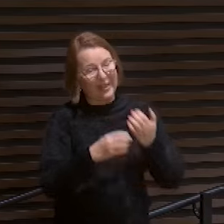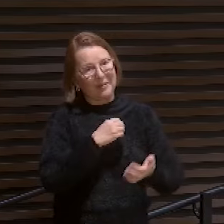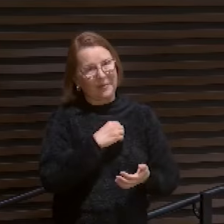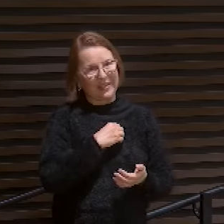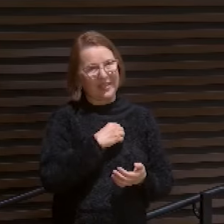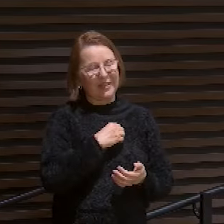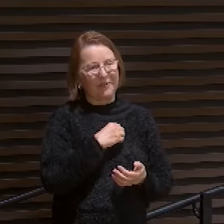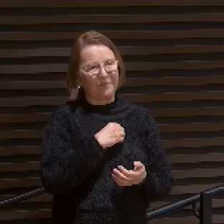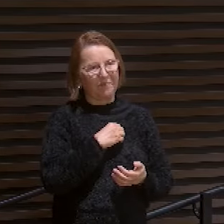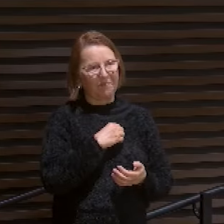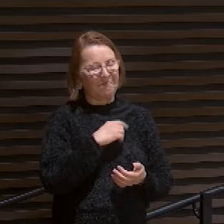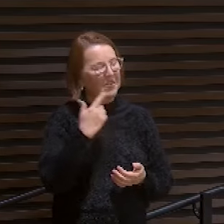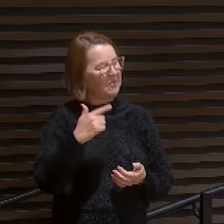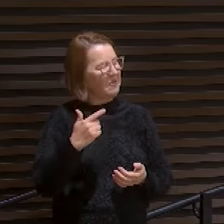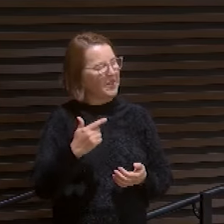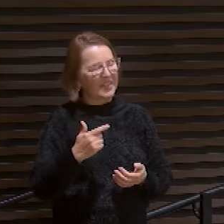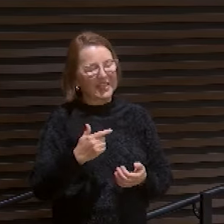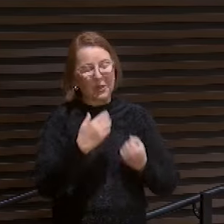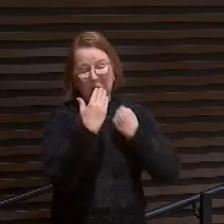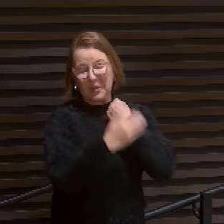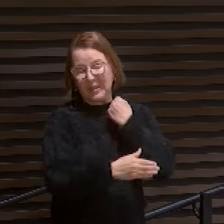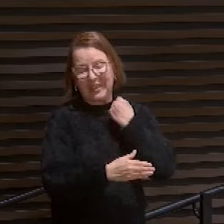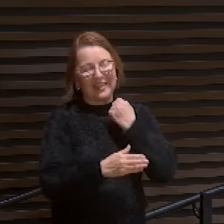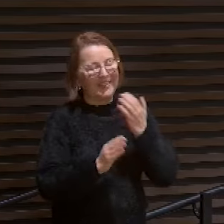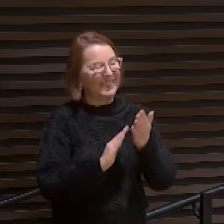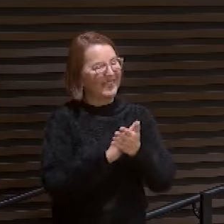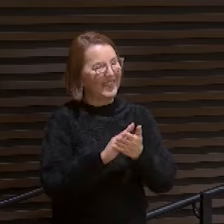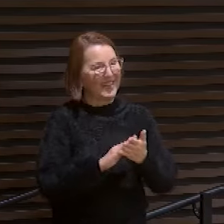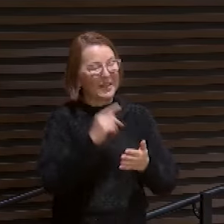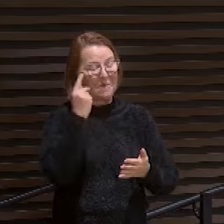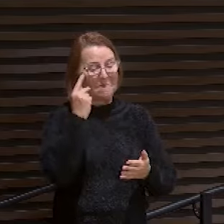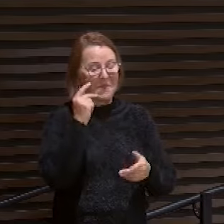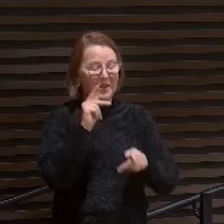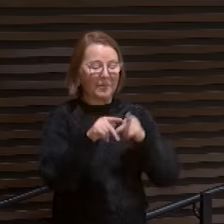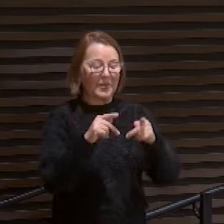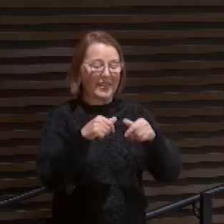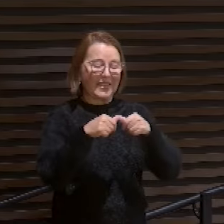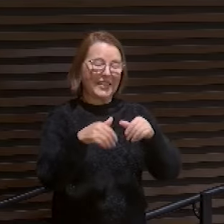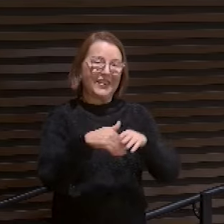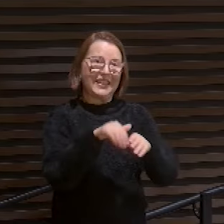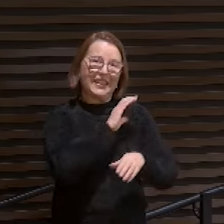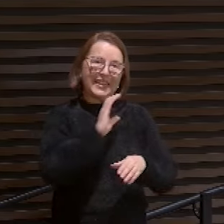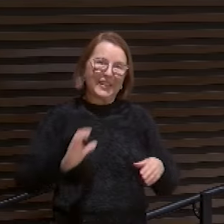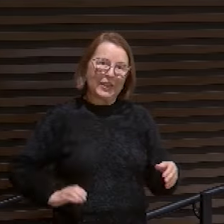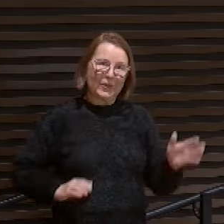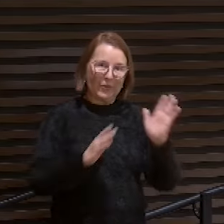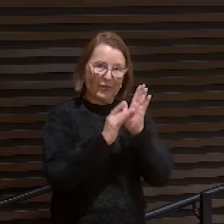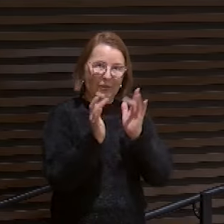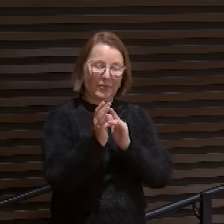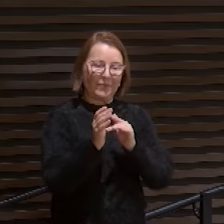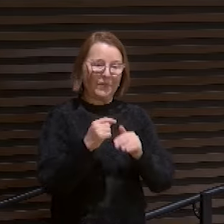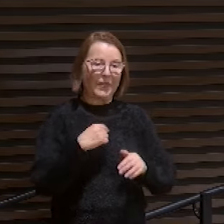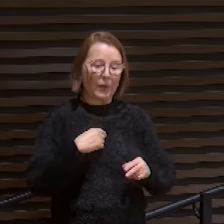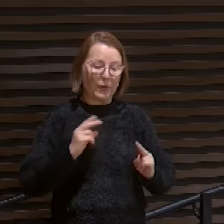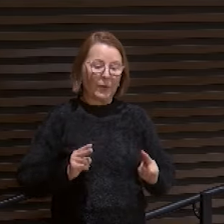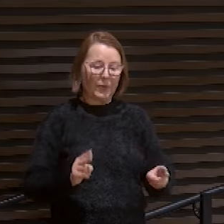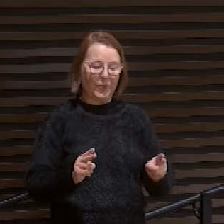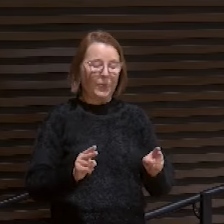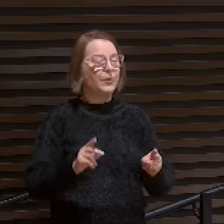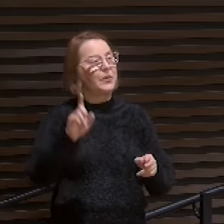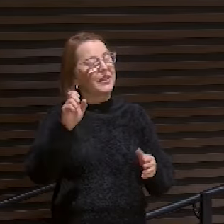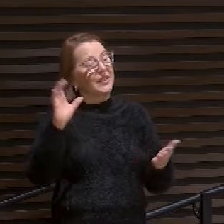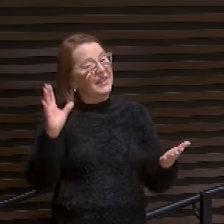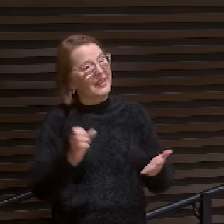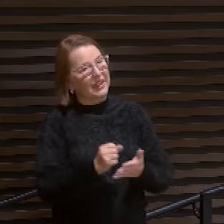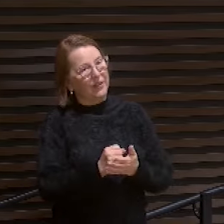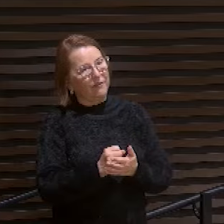já nenhuma condenação há para os que estão em Cristo Jesus. Eu estou sendo salvo do poder do pecado na